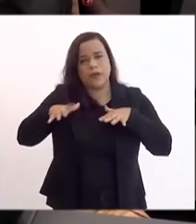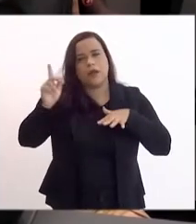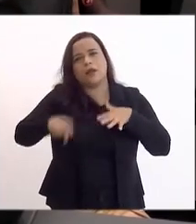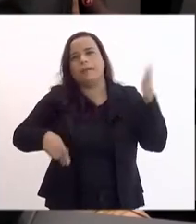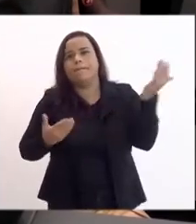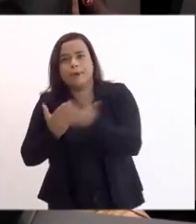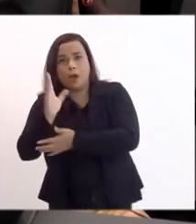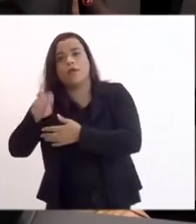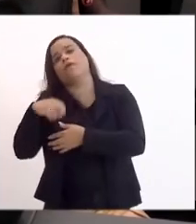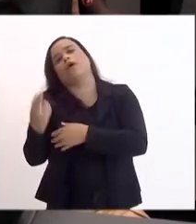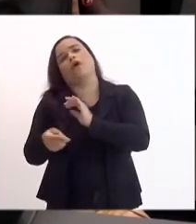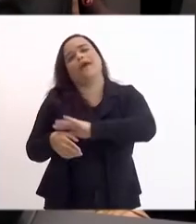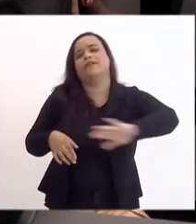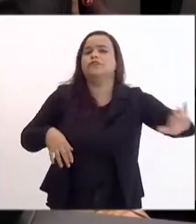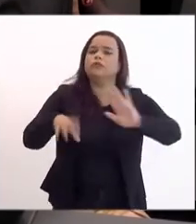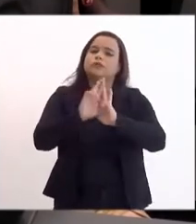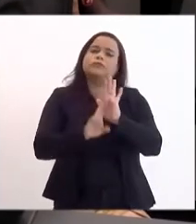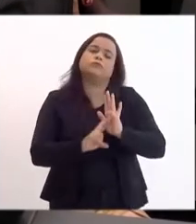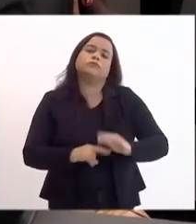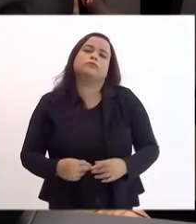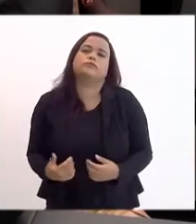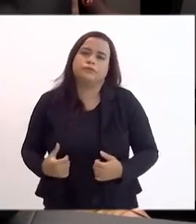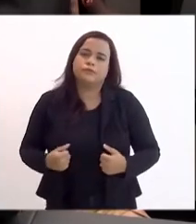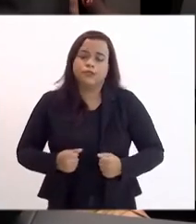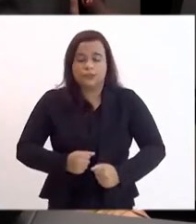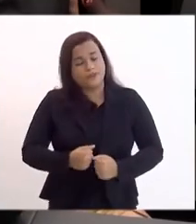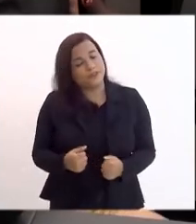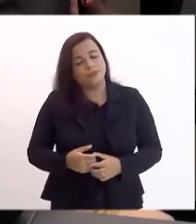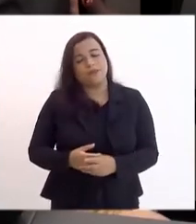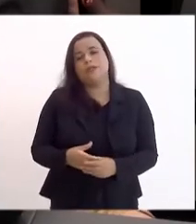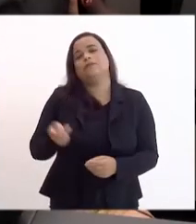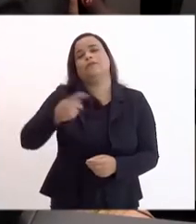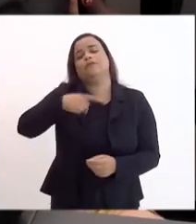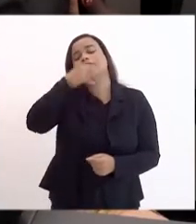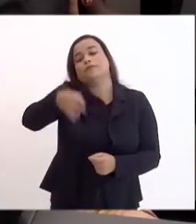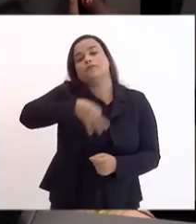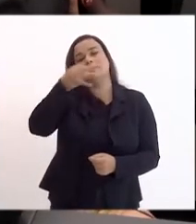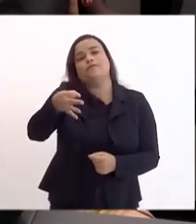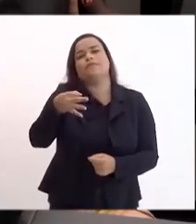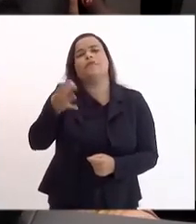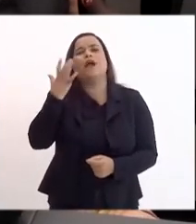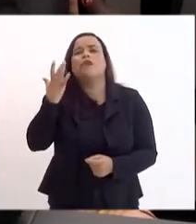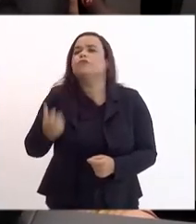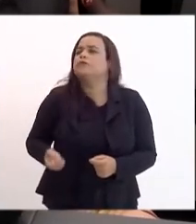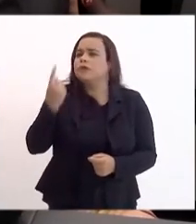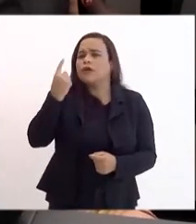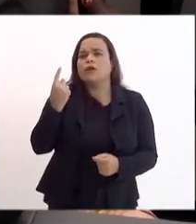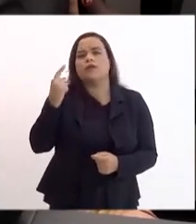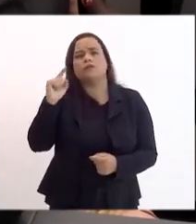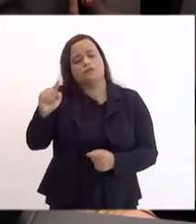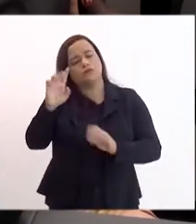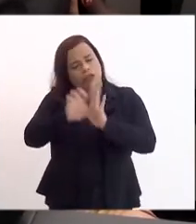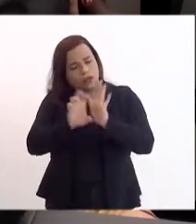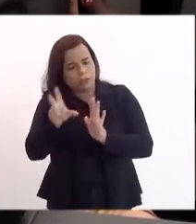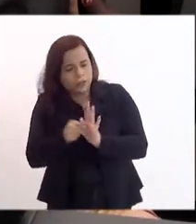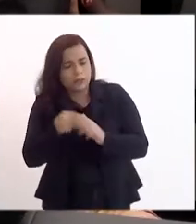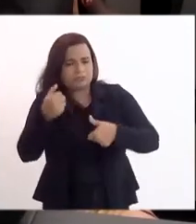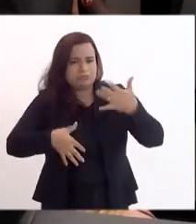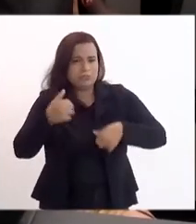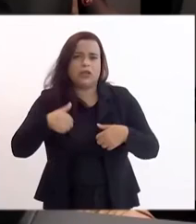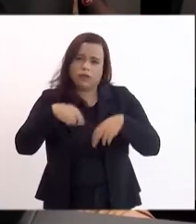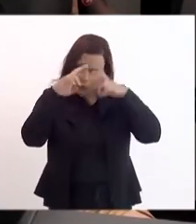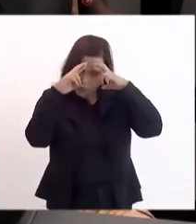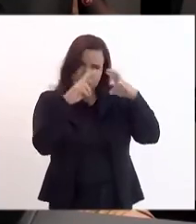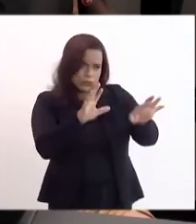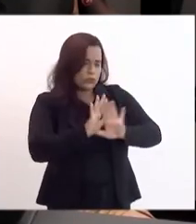rejeitar o relatório, na minha opinião. Então, assim, por isso que eu acho até estranho a figura das próprias emendas. Com todo o respeito, não